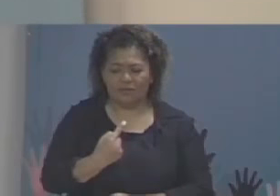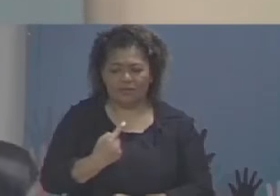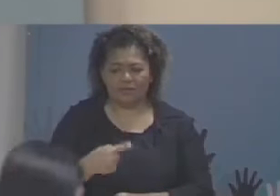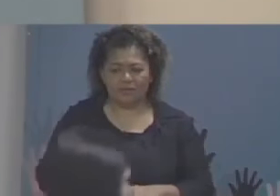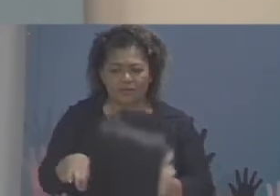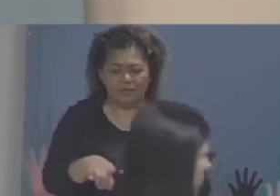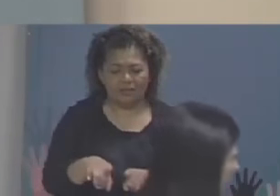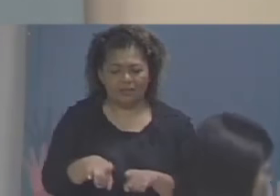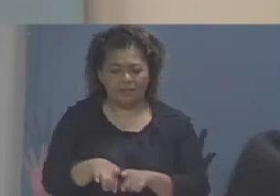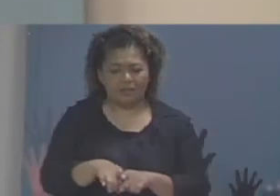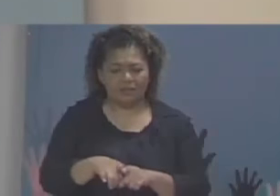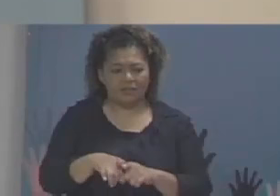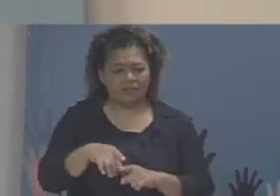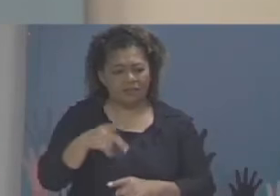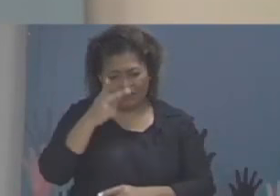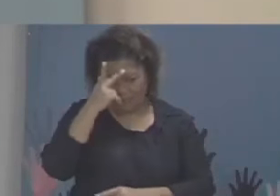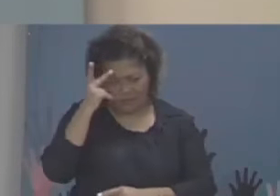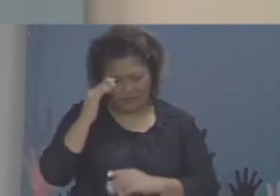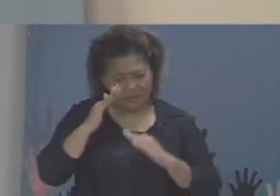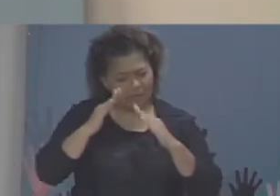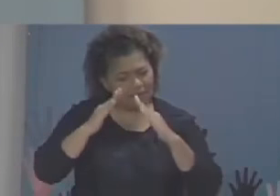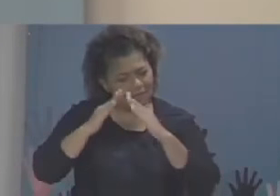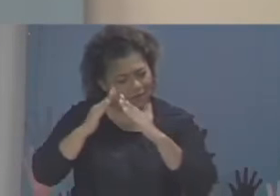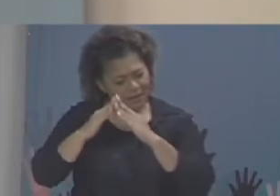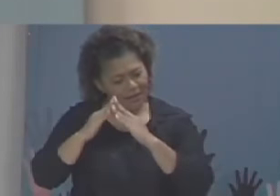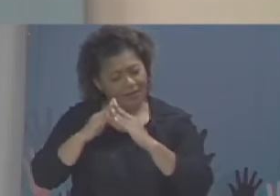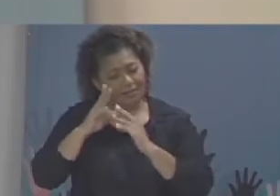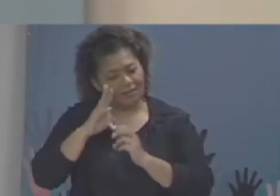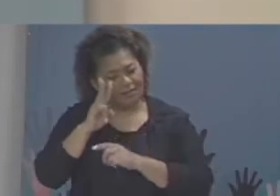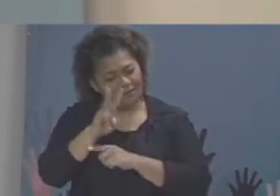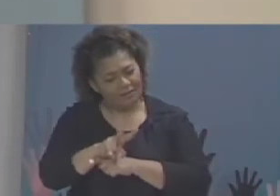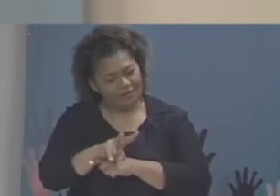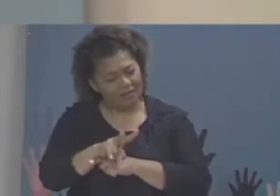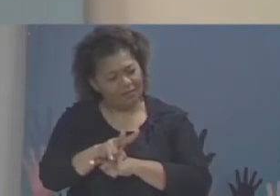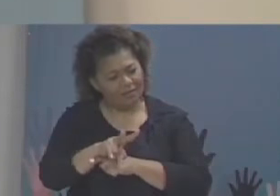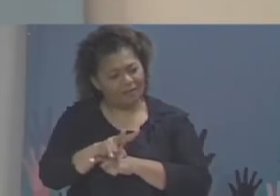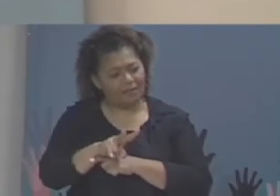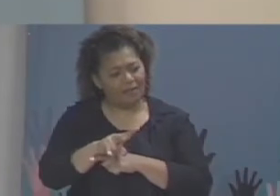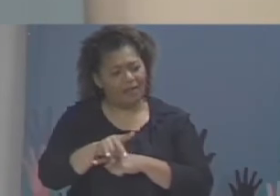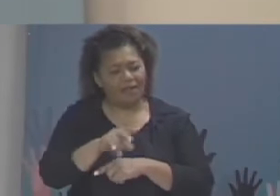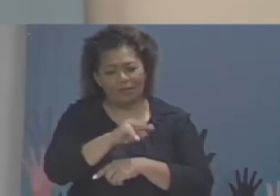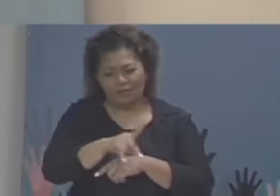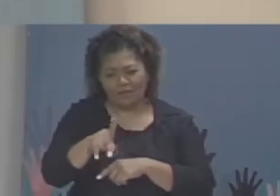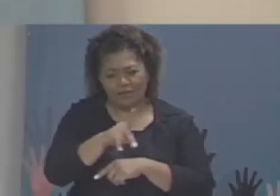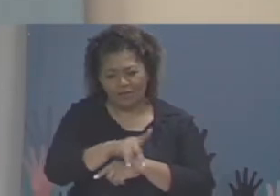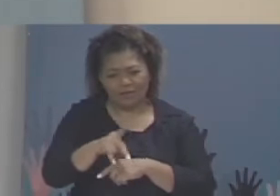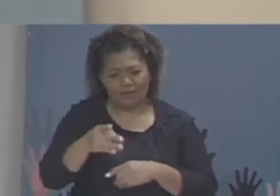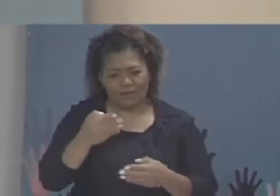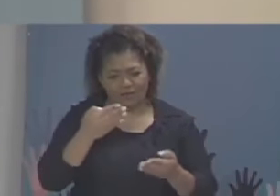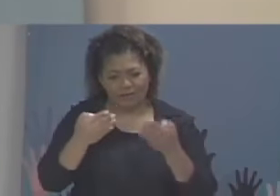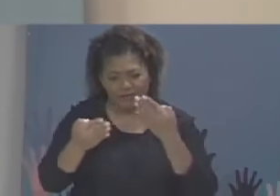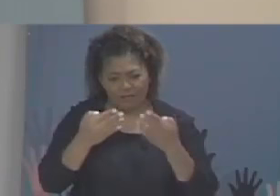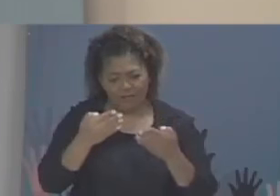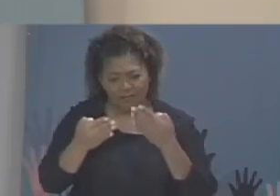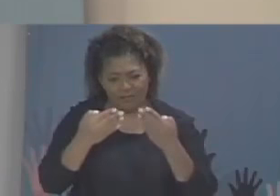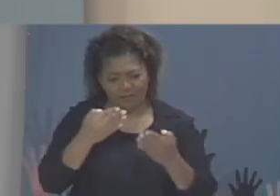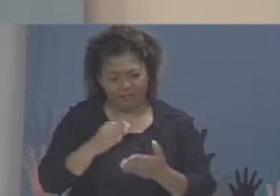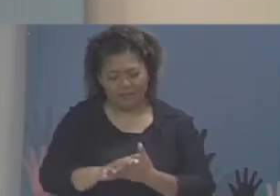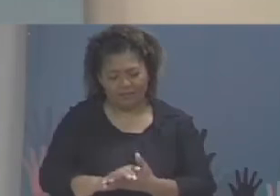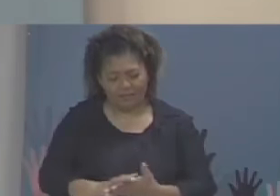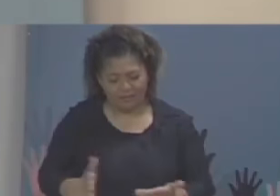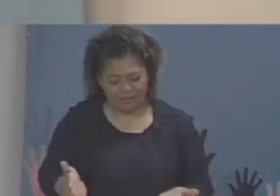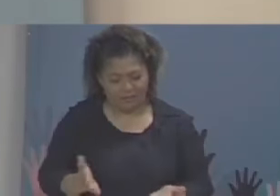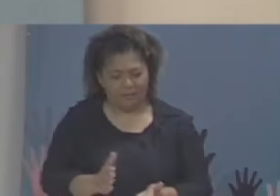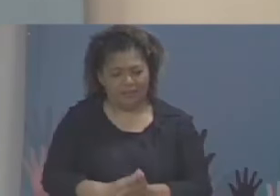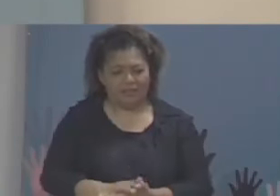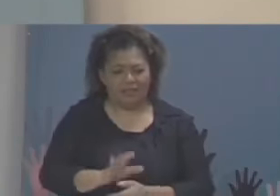colegas de casa que estão nos assistindo, vou me dirigir aos acadêmicos de psicologia. Eu dou aula de psicologia, então eu pego gente do primeiro, do décimo período, eu tenho um curso